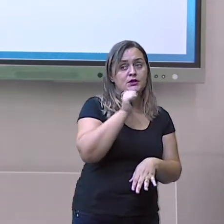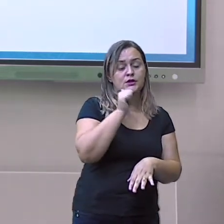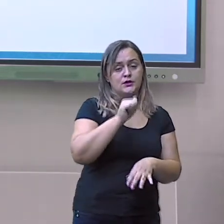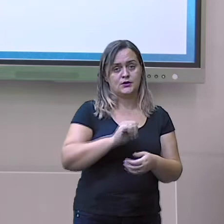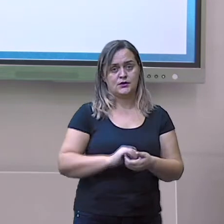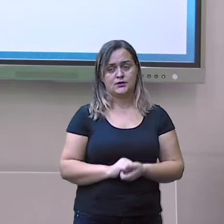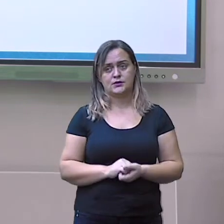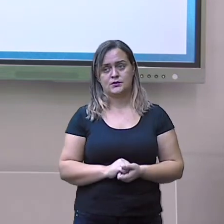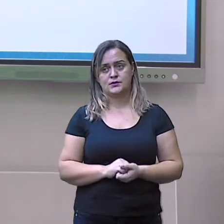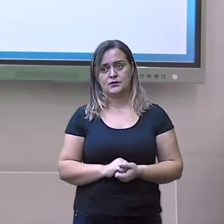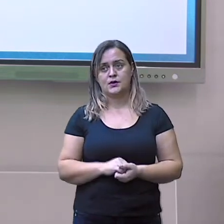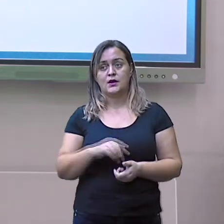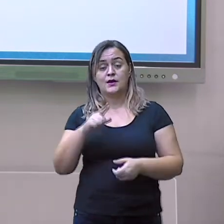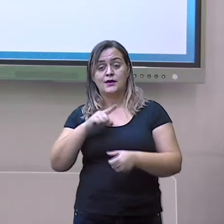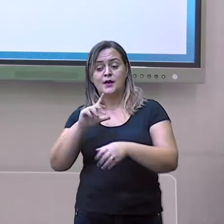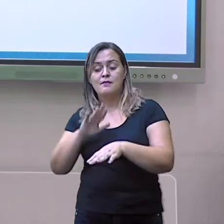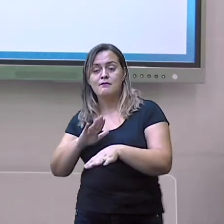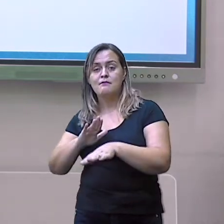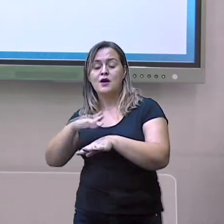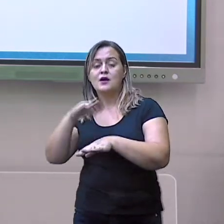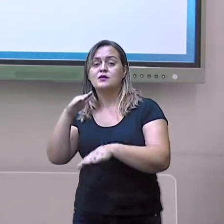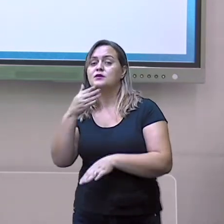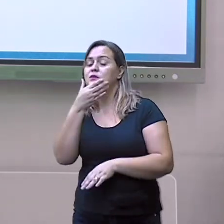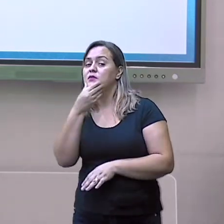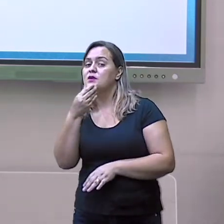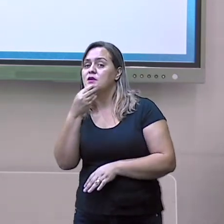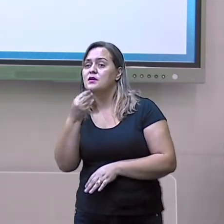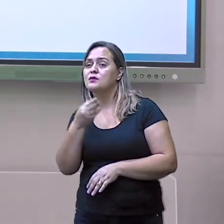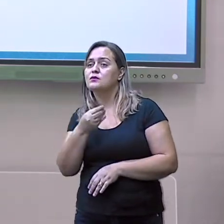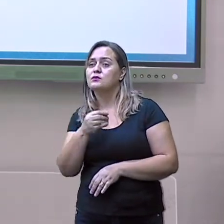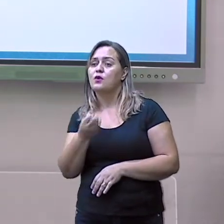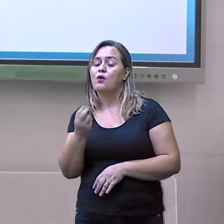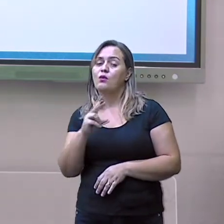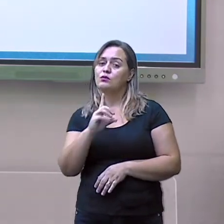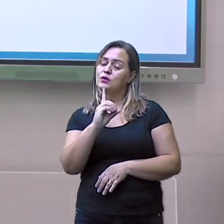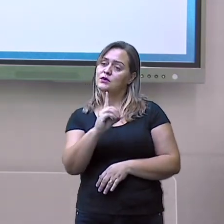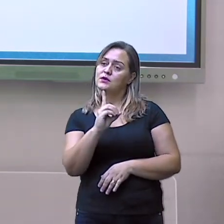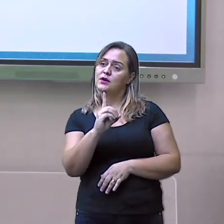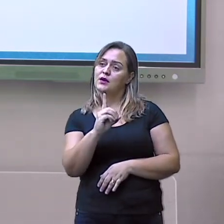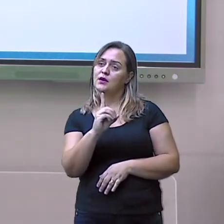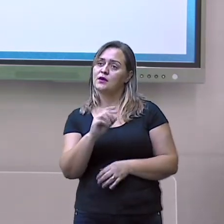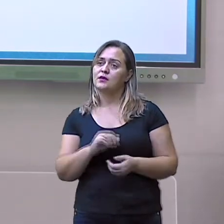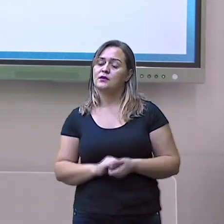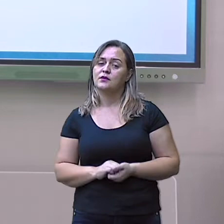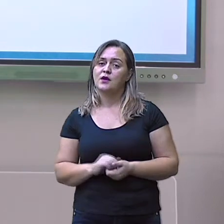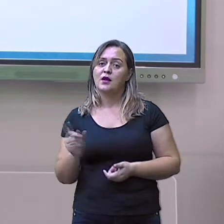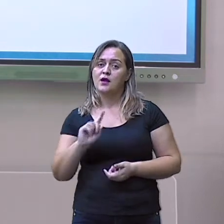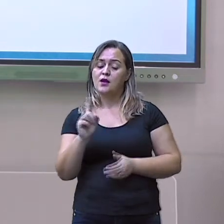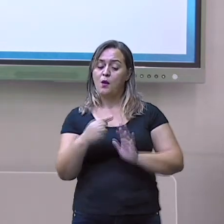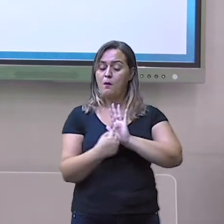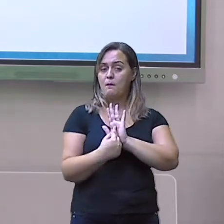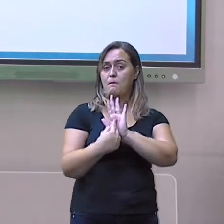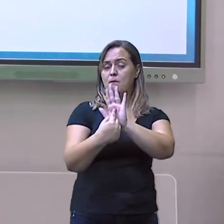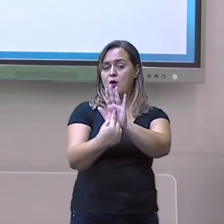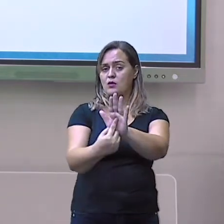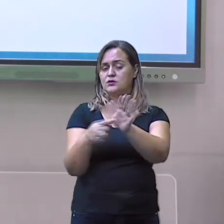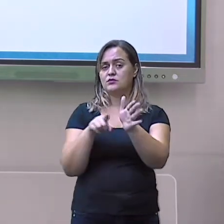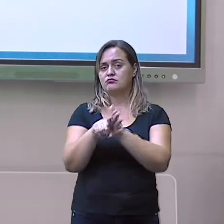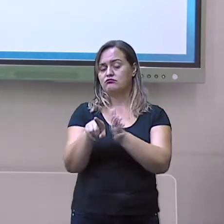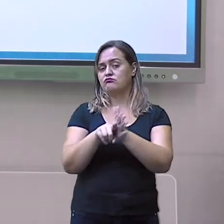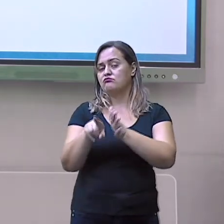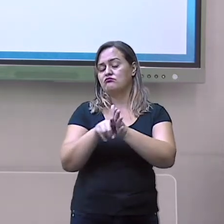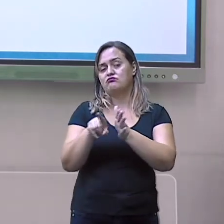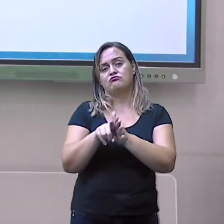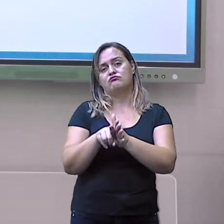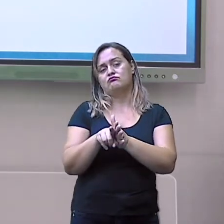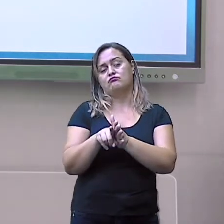C, maior entre os meninos? Ou letra D, não aparece este dado na pesquisa?